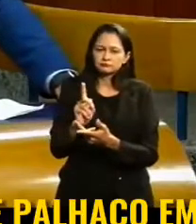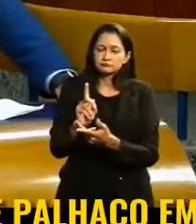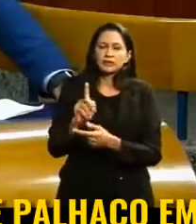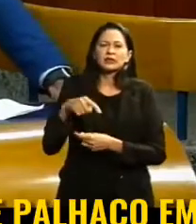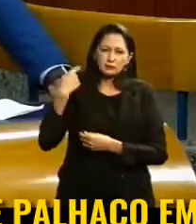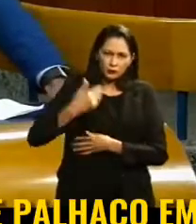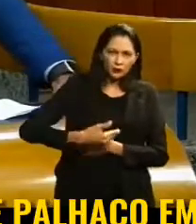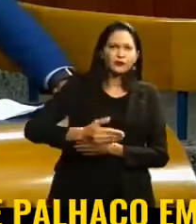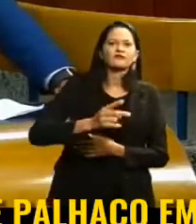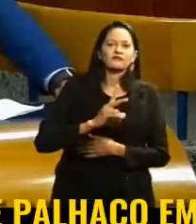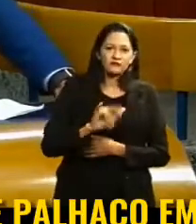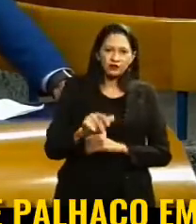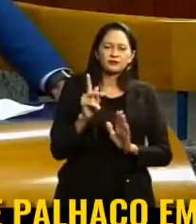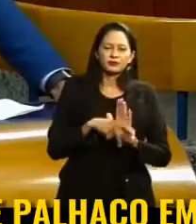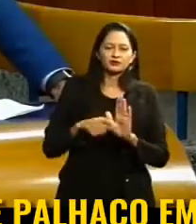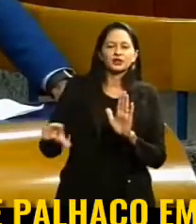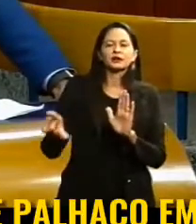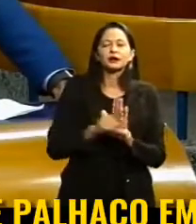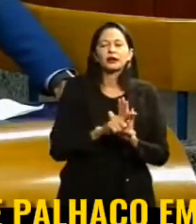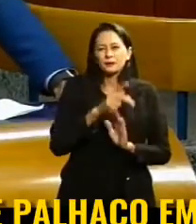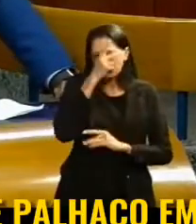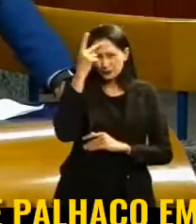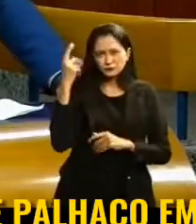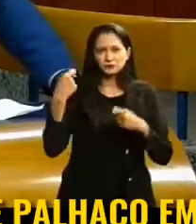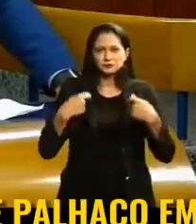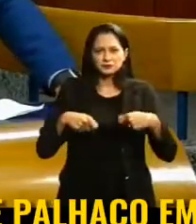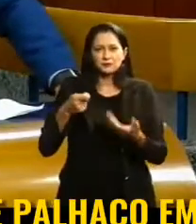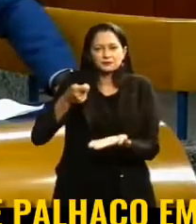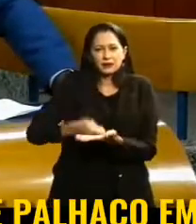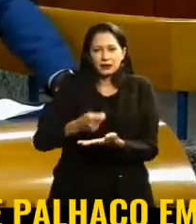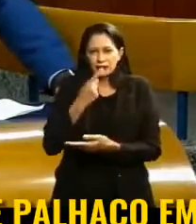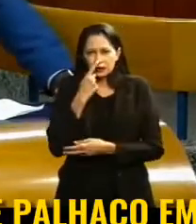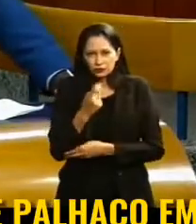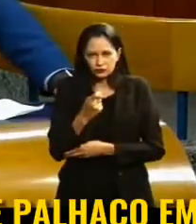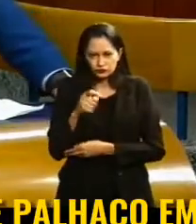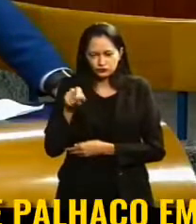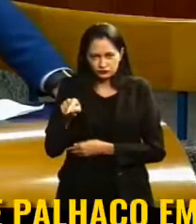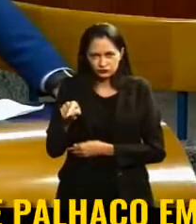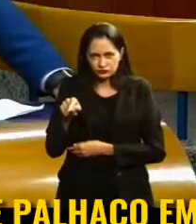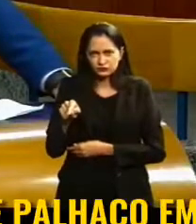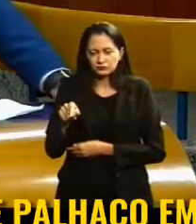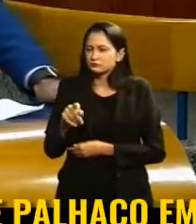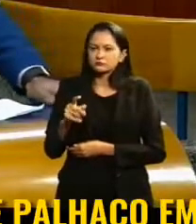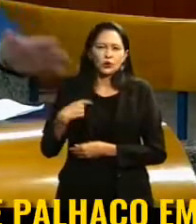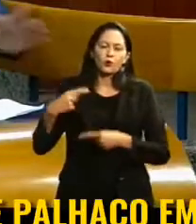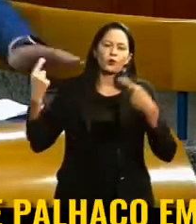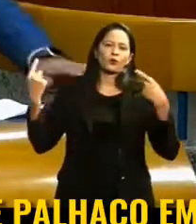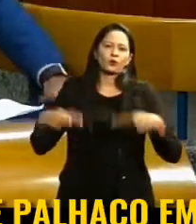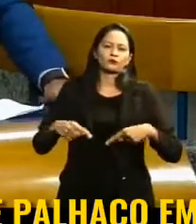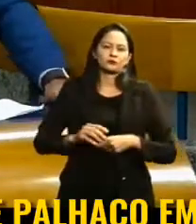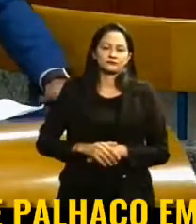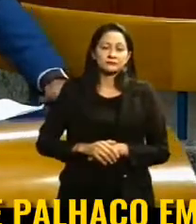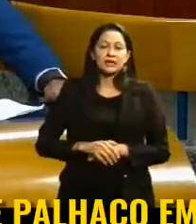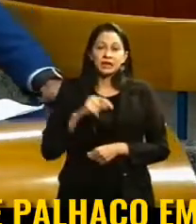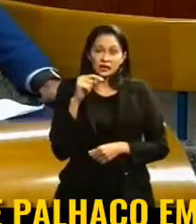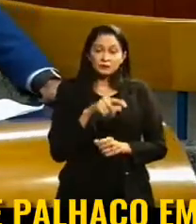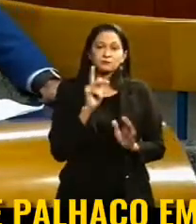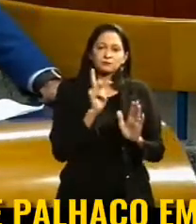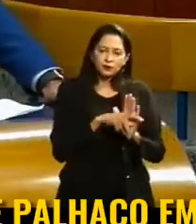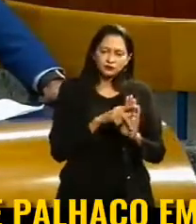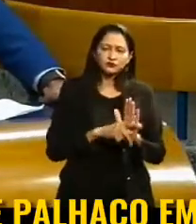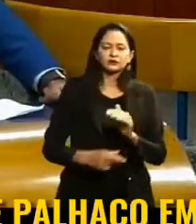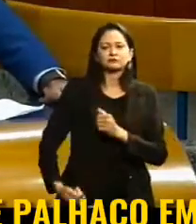lei, o projeto de pagamento da taxa do lixo, eu sou contrário a ele. Eu fui traído nesse projeto